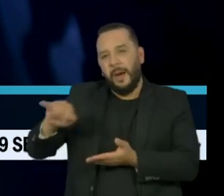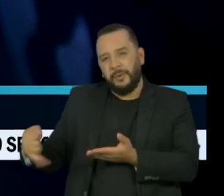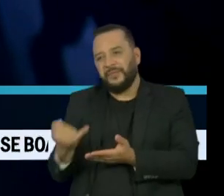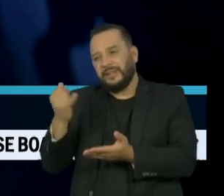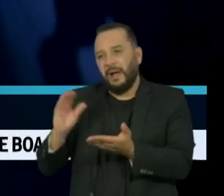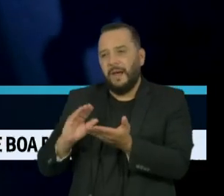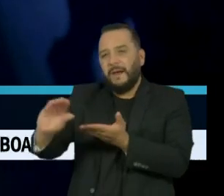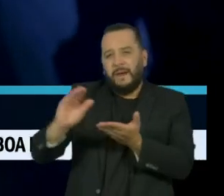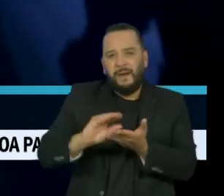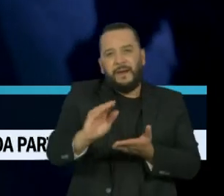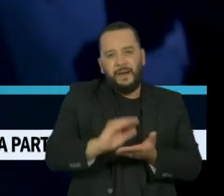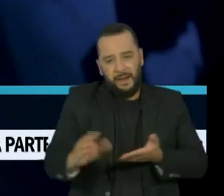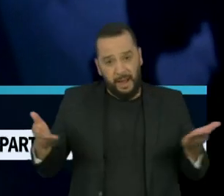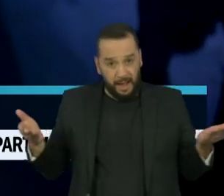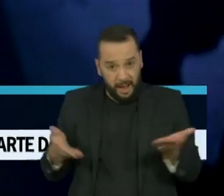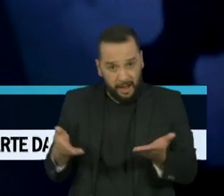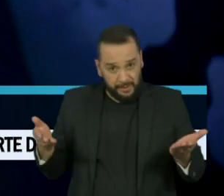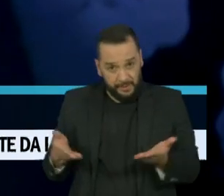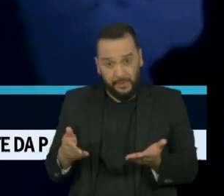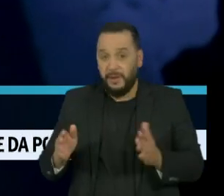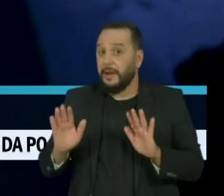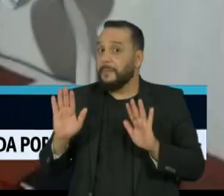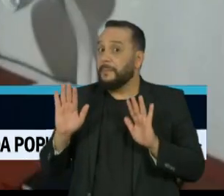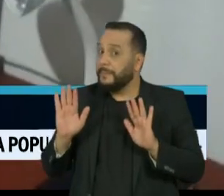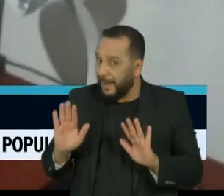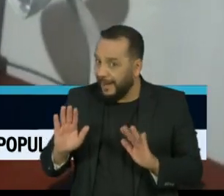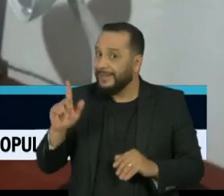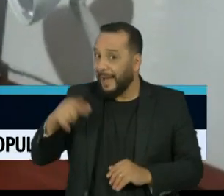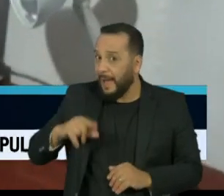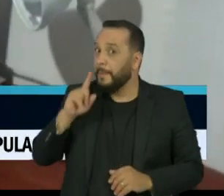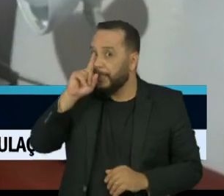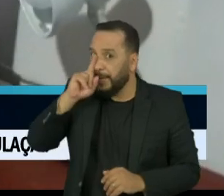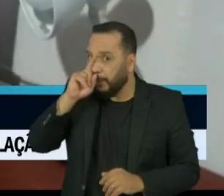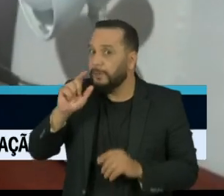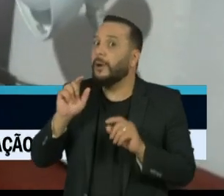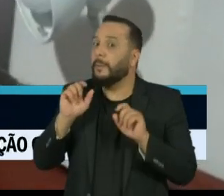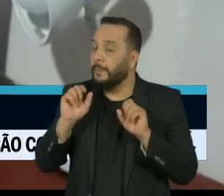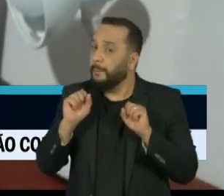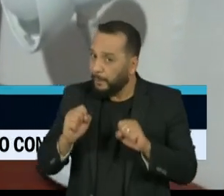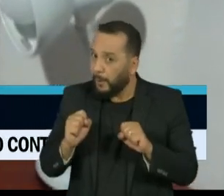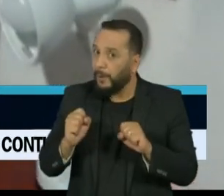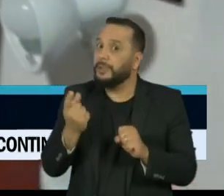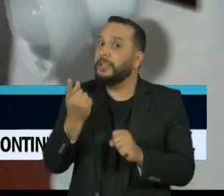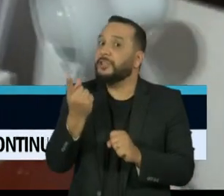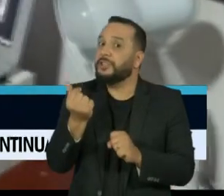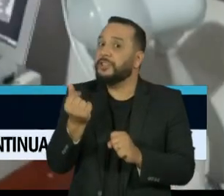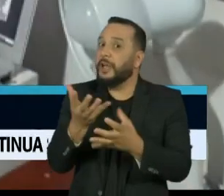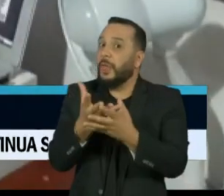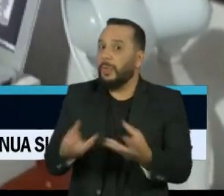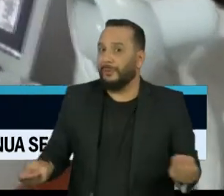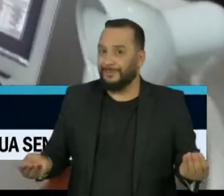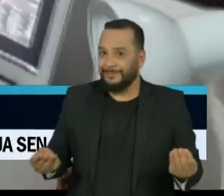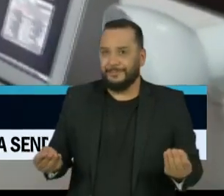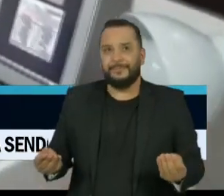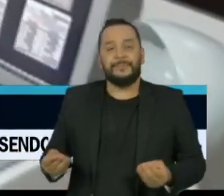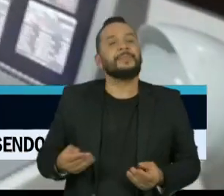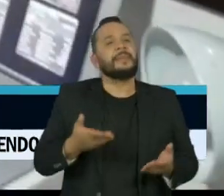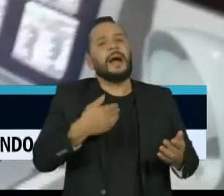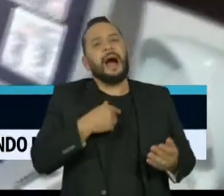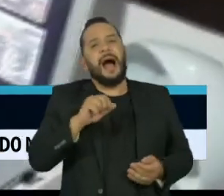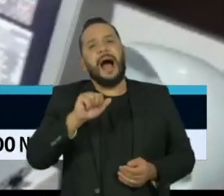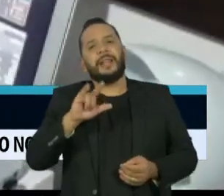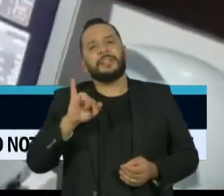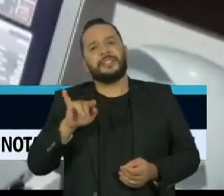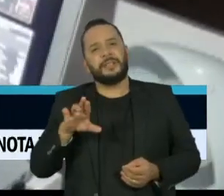demais lembrar que esse mercado é de risco. Alexandre viu neste período de pandemia uma